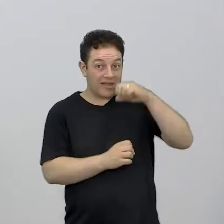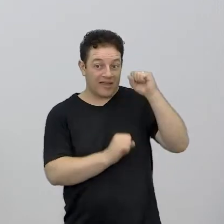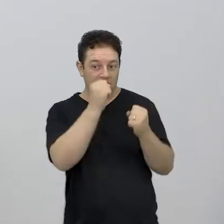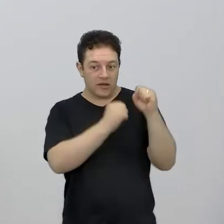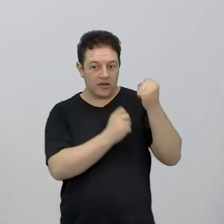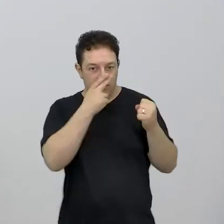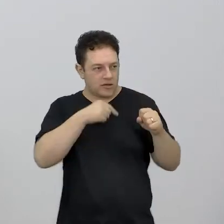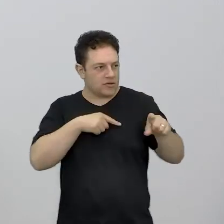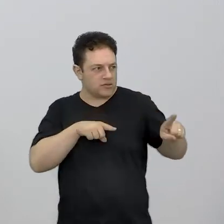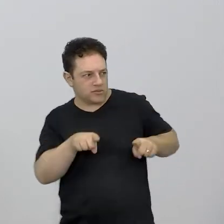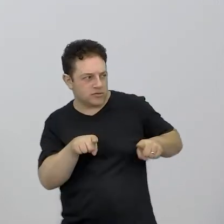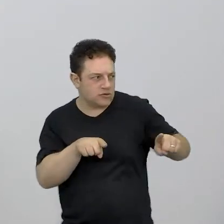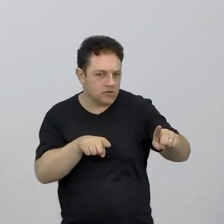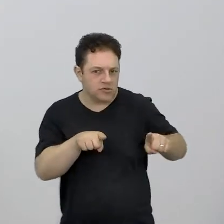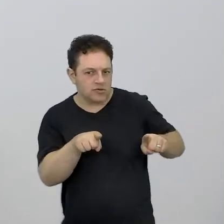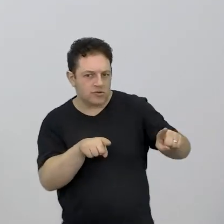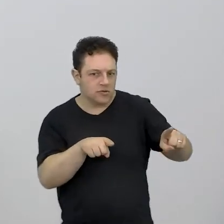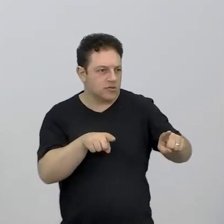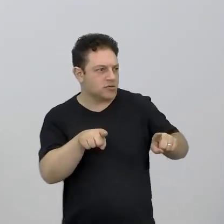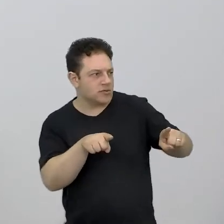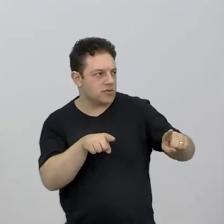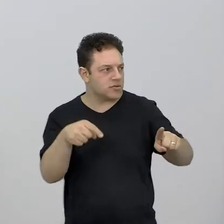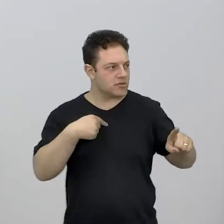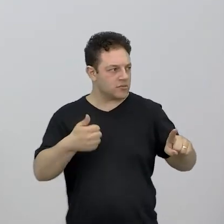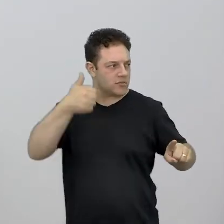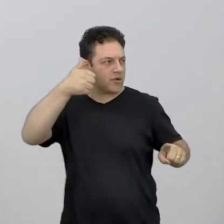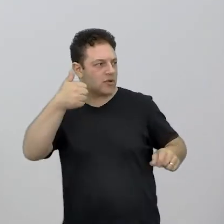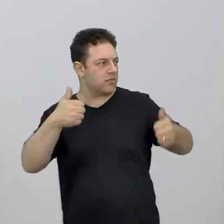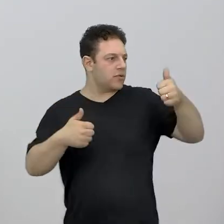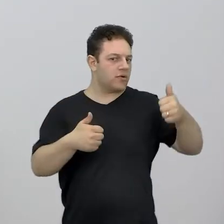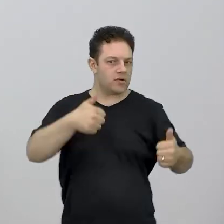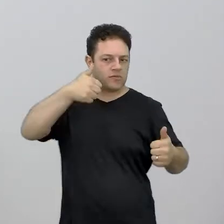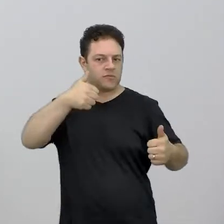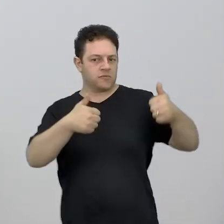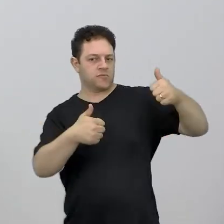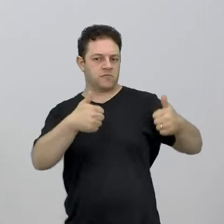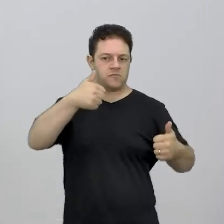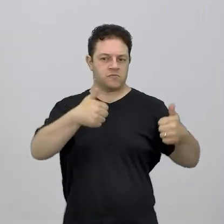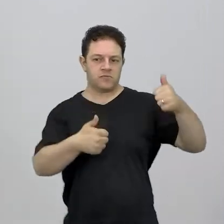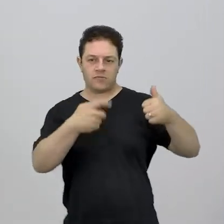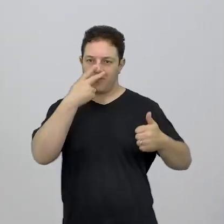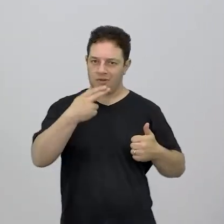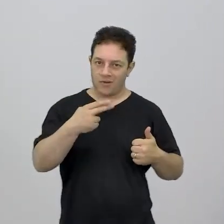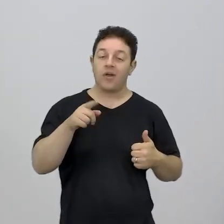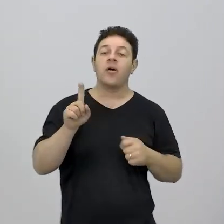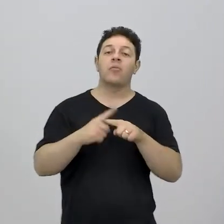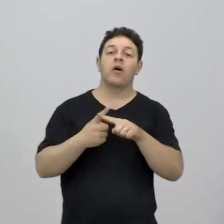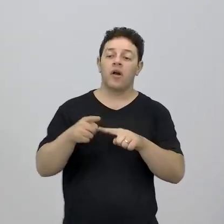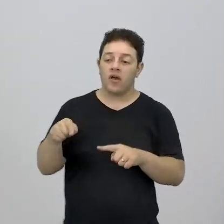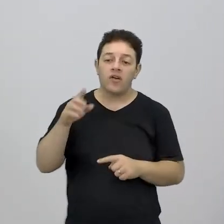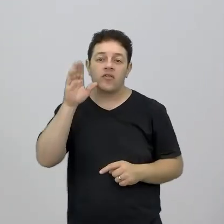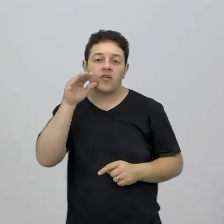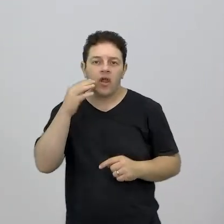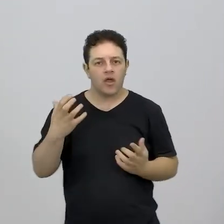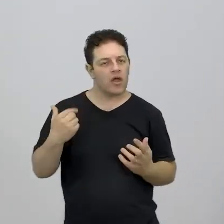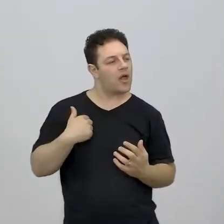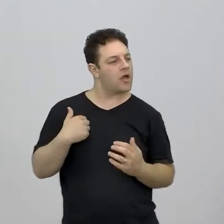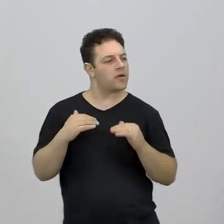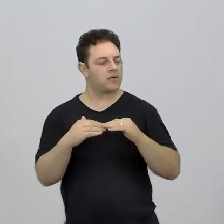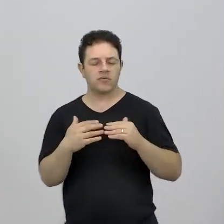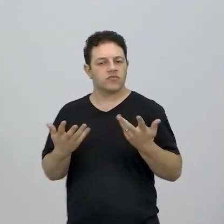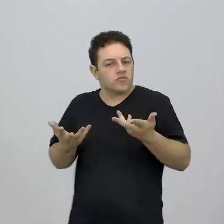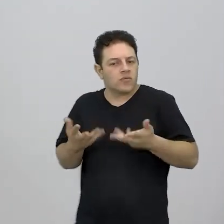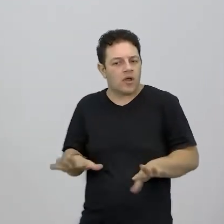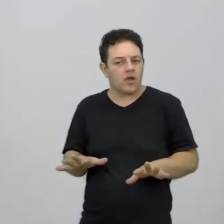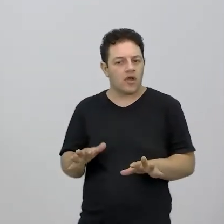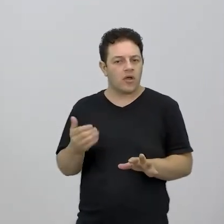empresas passou a aumentar também, porque esses trabalhadores eles não queriam se sentir de modo